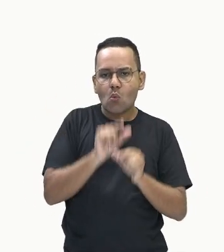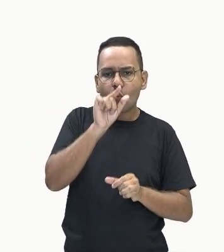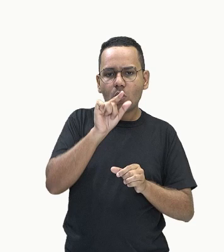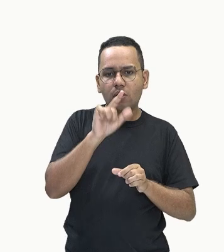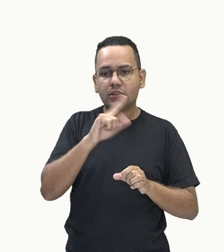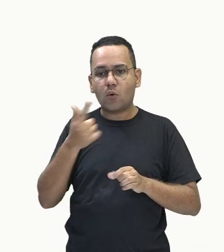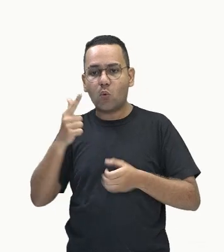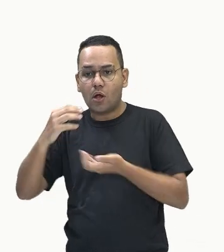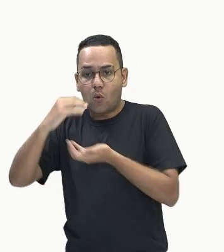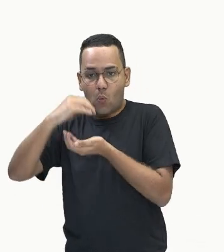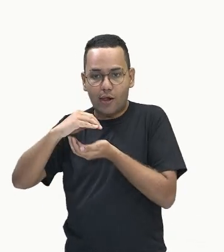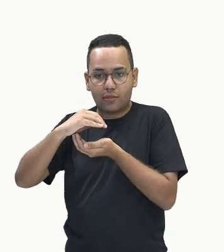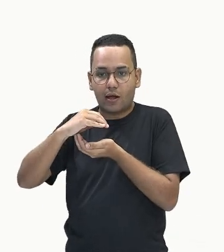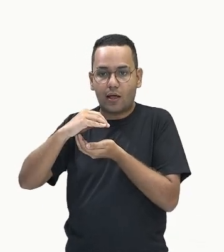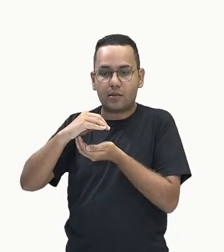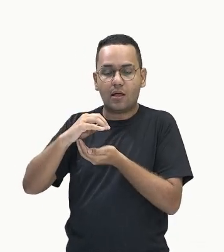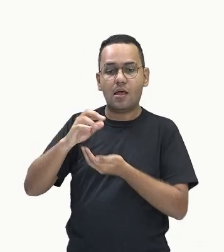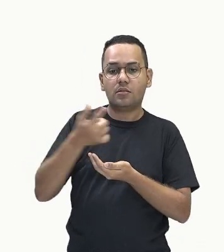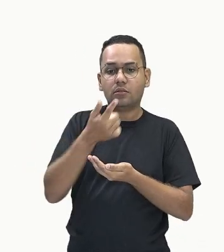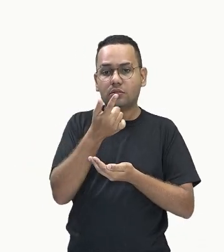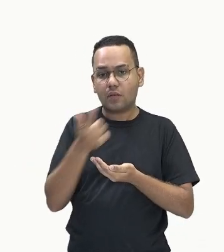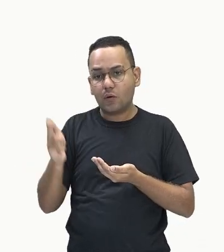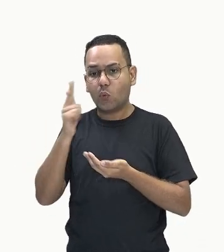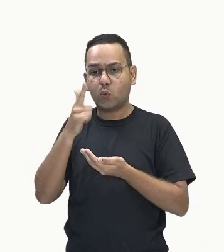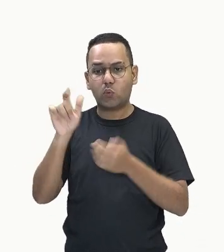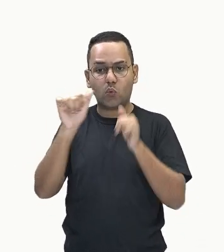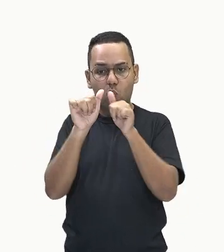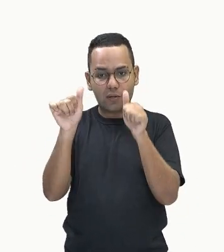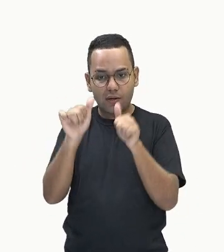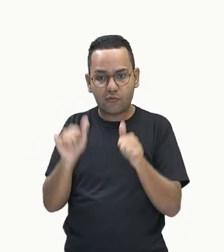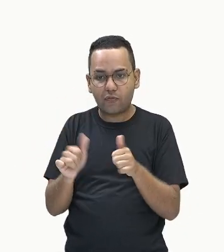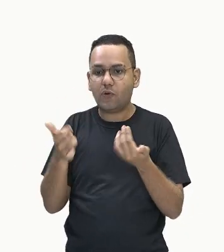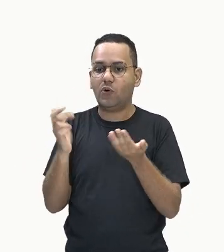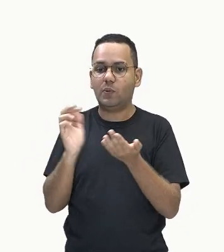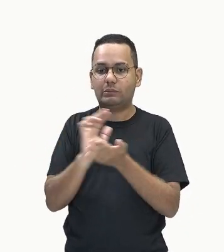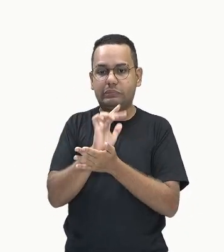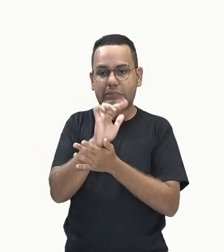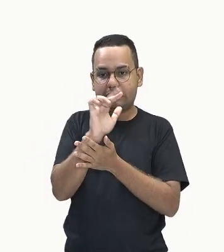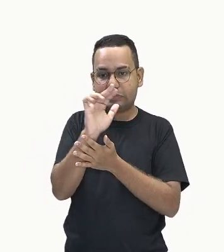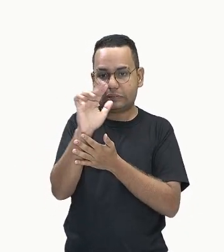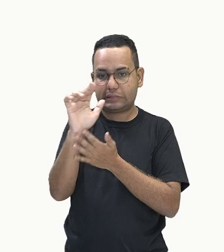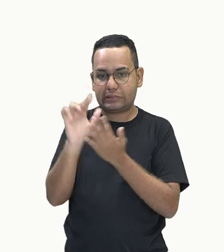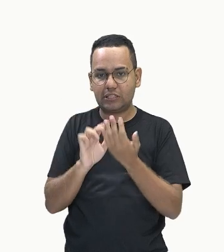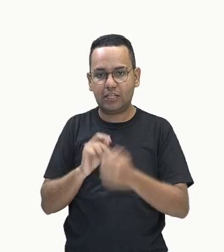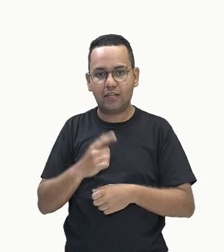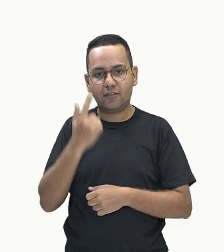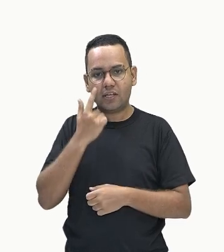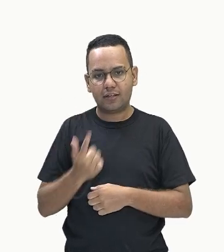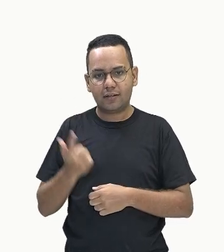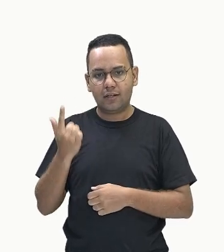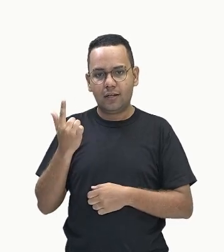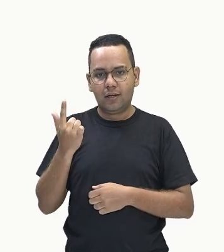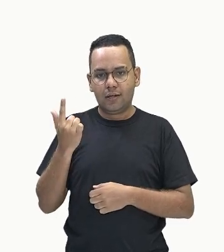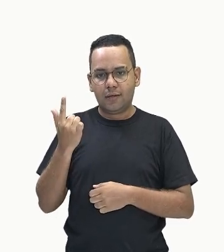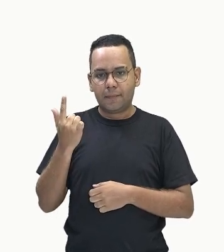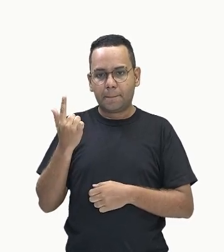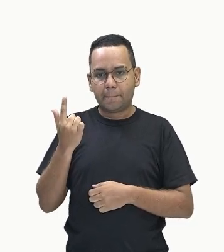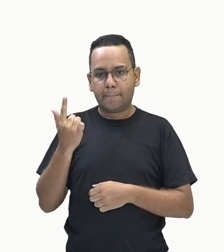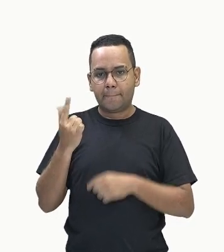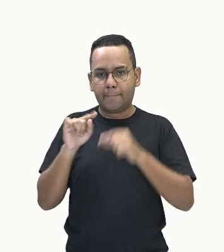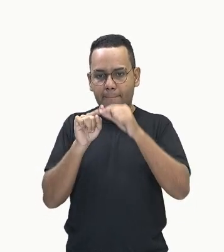aquele aspecto de células cúbicas que eu falei que parece com um dado, né? Aqui células com aspecto um pouco